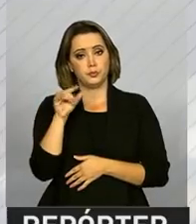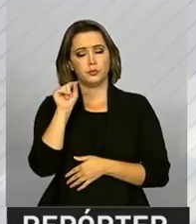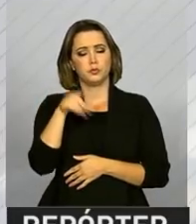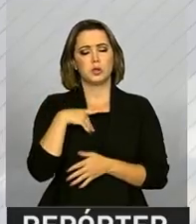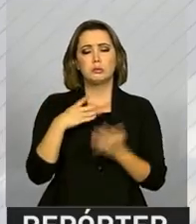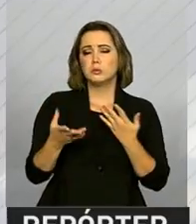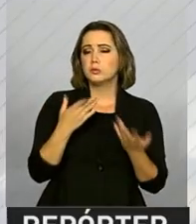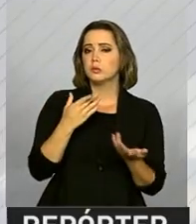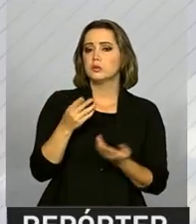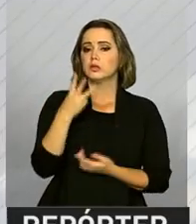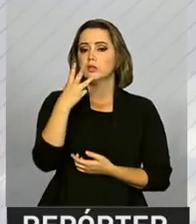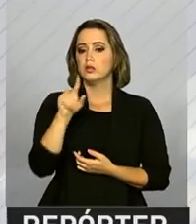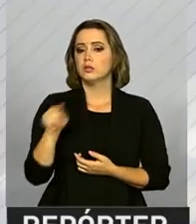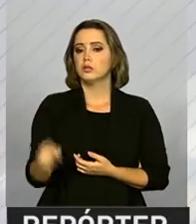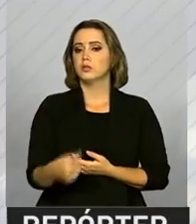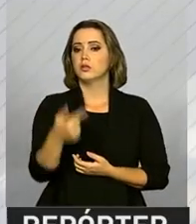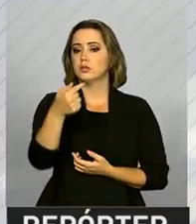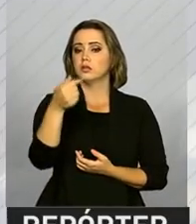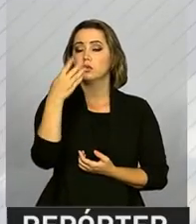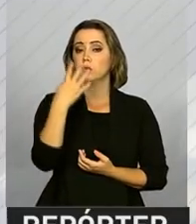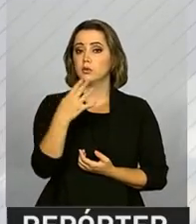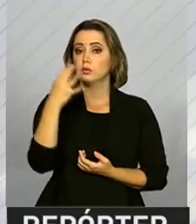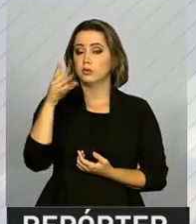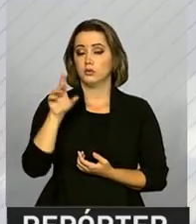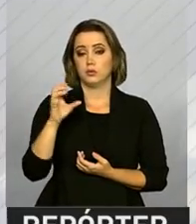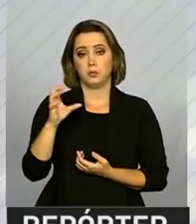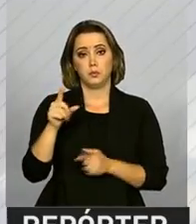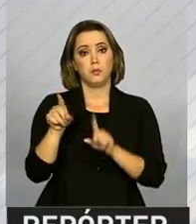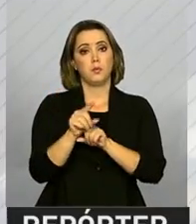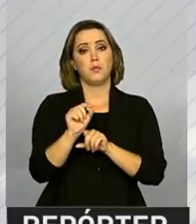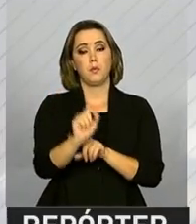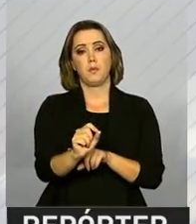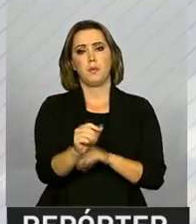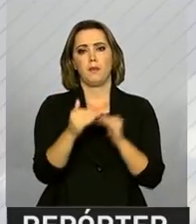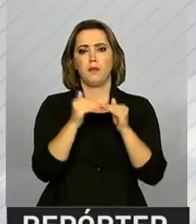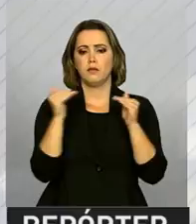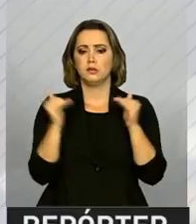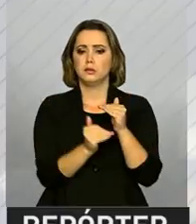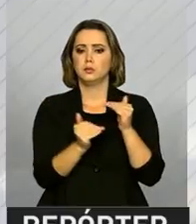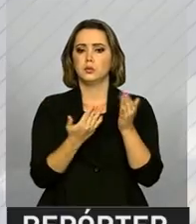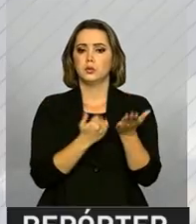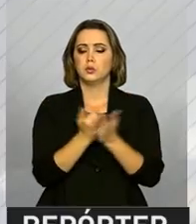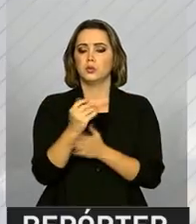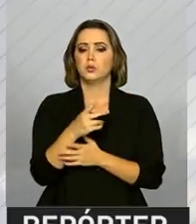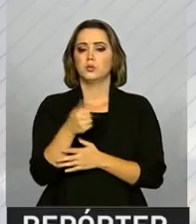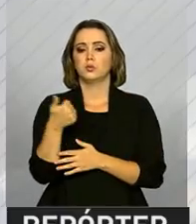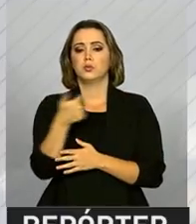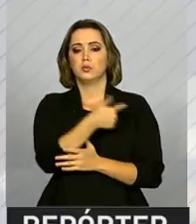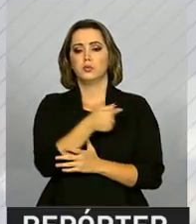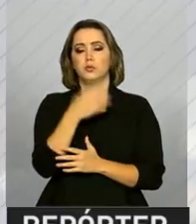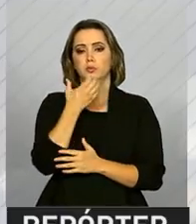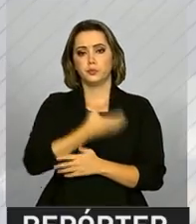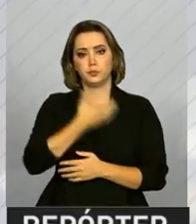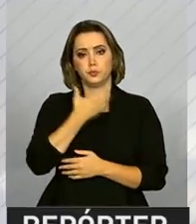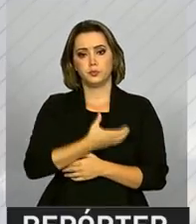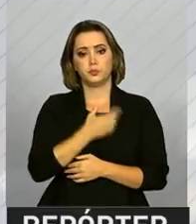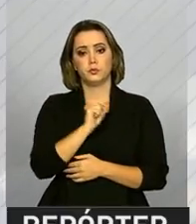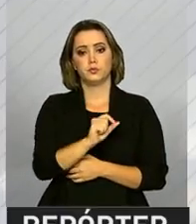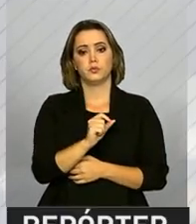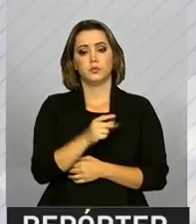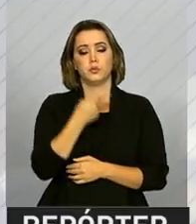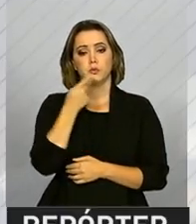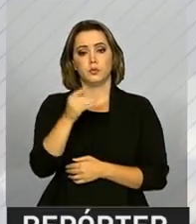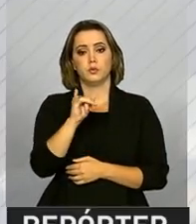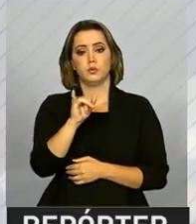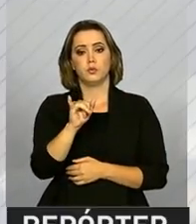foi de aproximadamente R$ 3,74, a menor registrada desde o dia 17 de dezembro, segundo